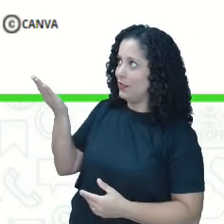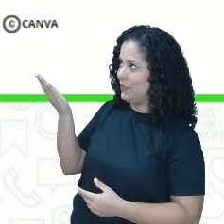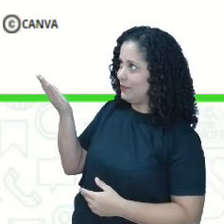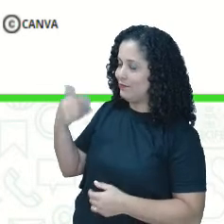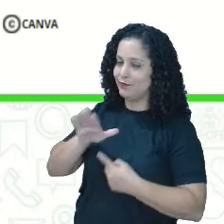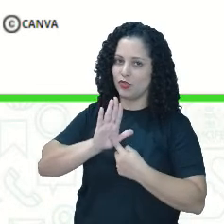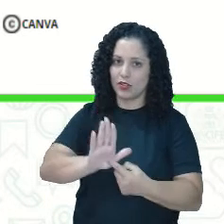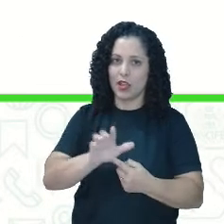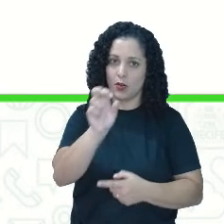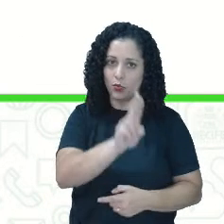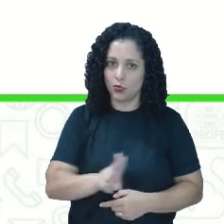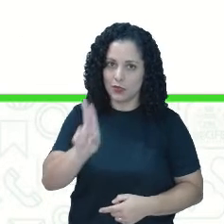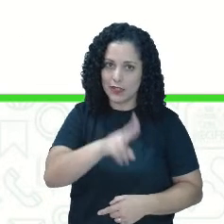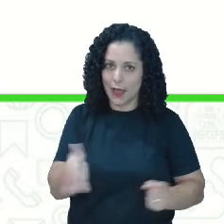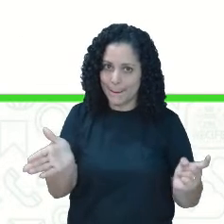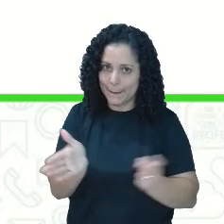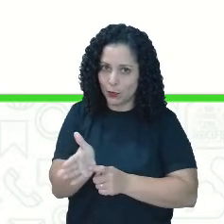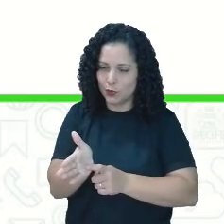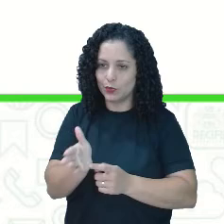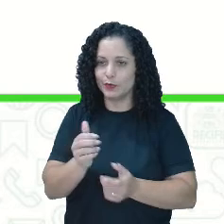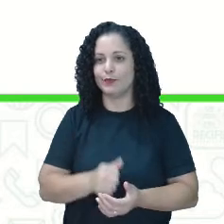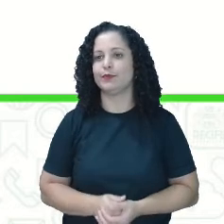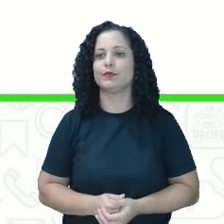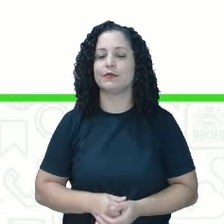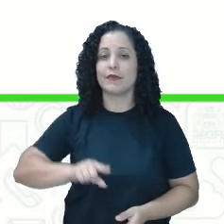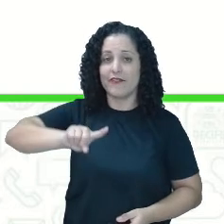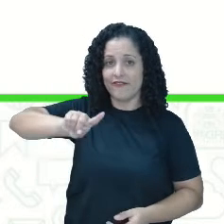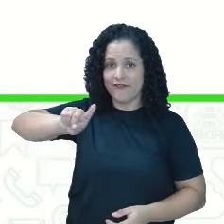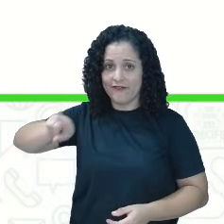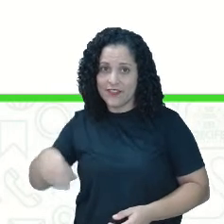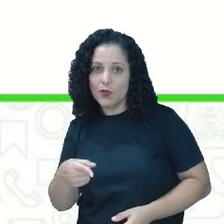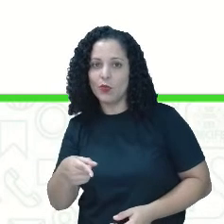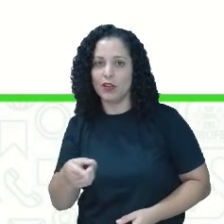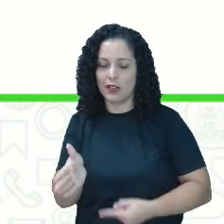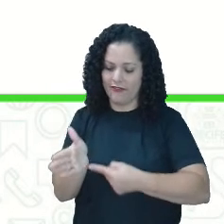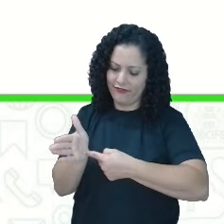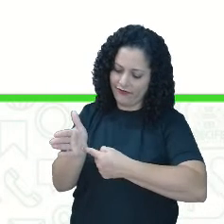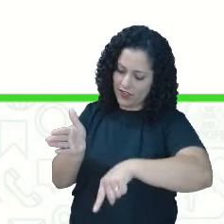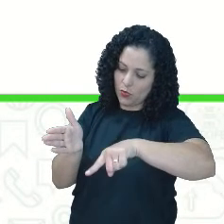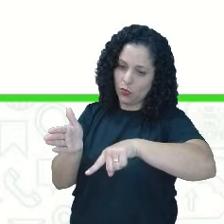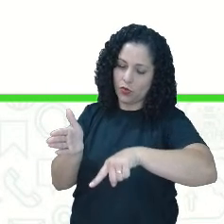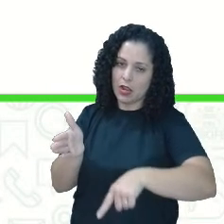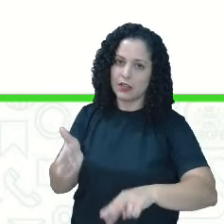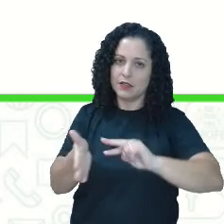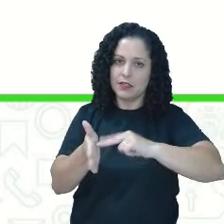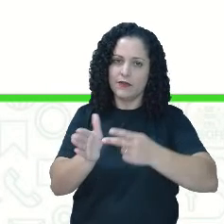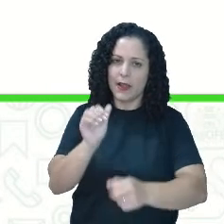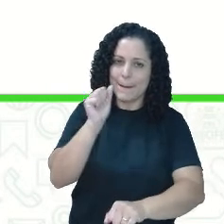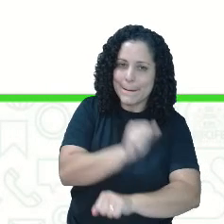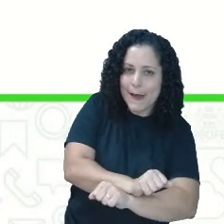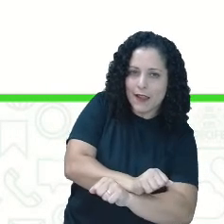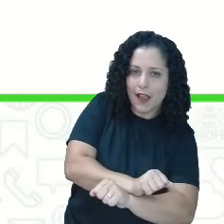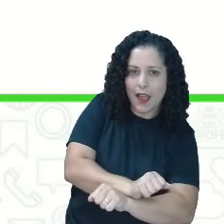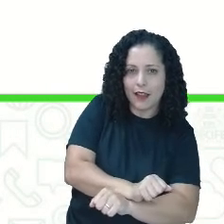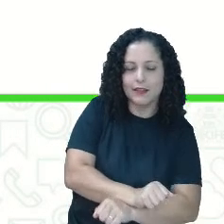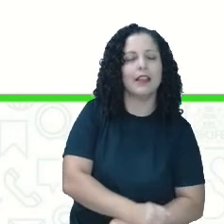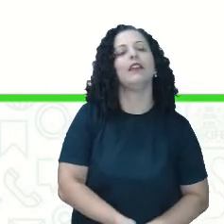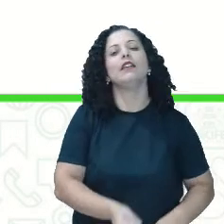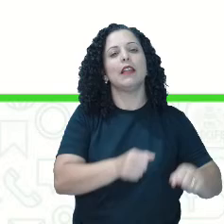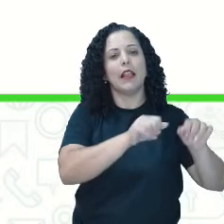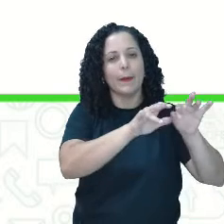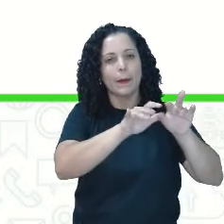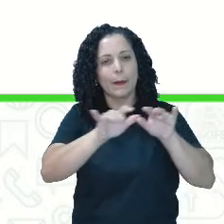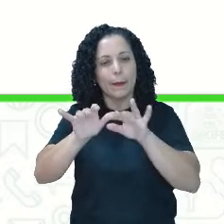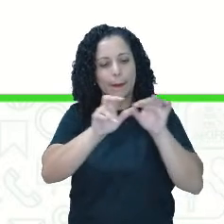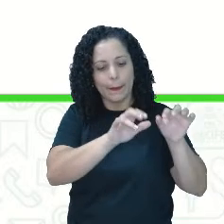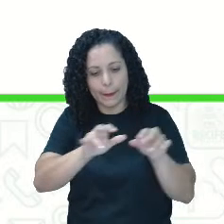o ponto. A vírgula significa uma pausa no discurso. Sua utilização é tão importante